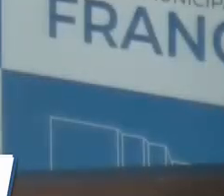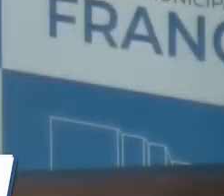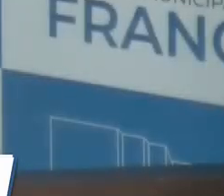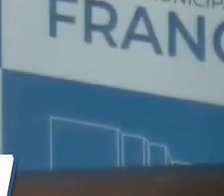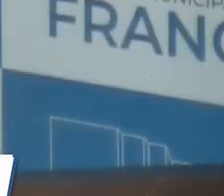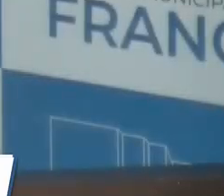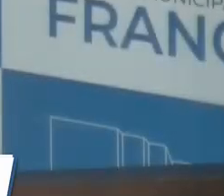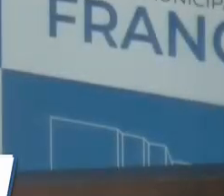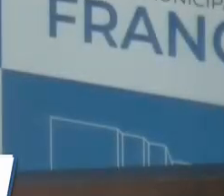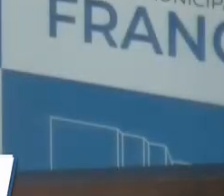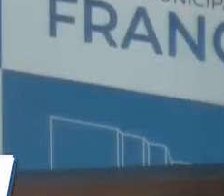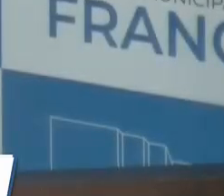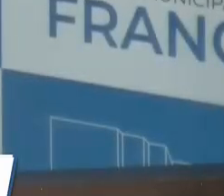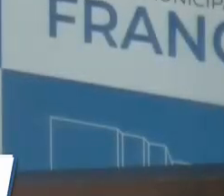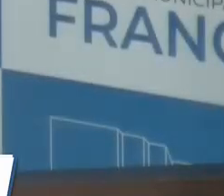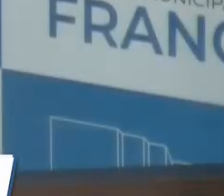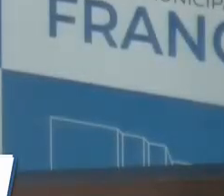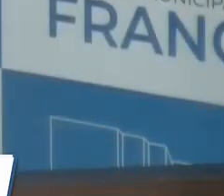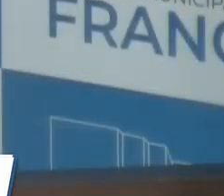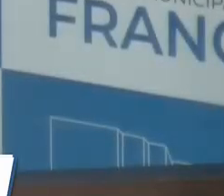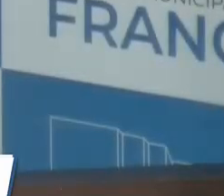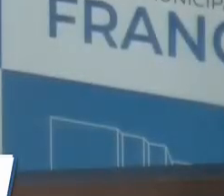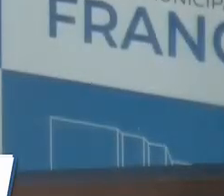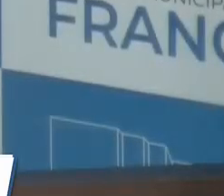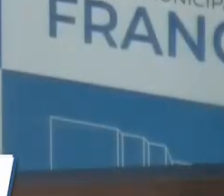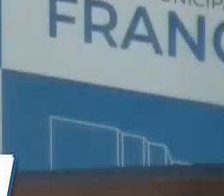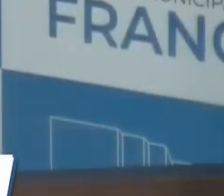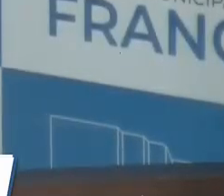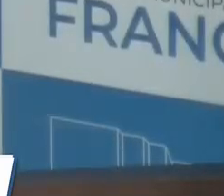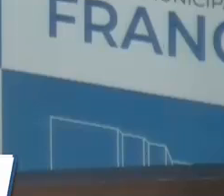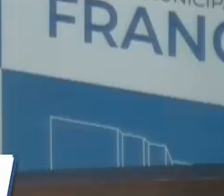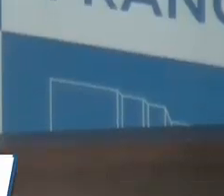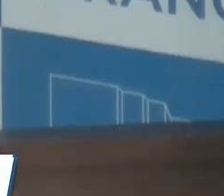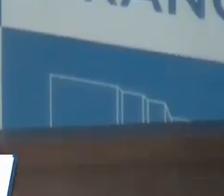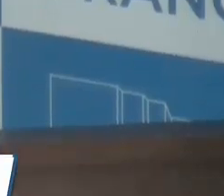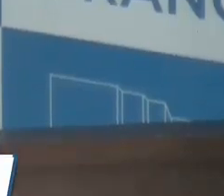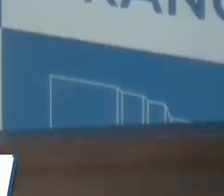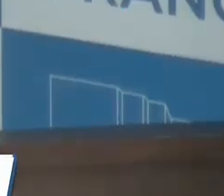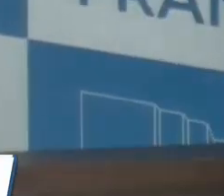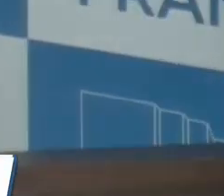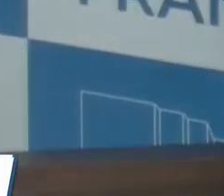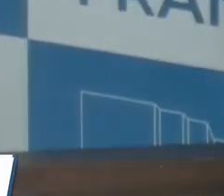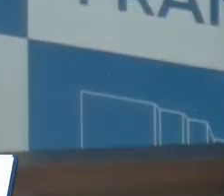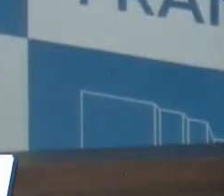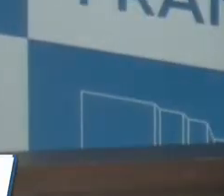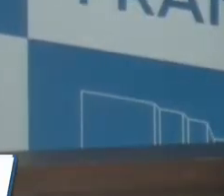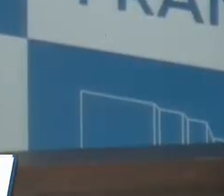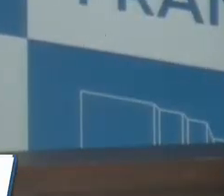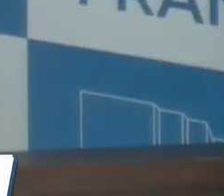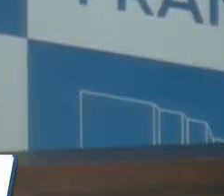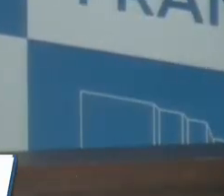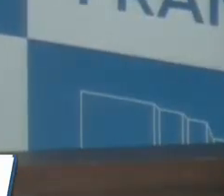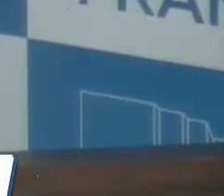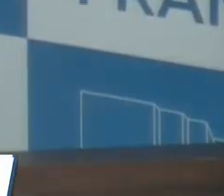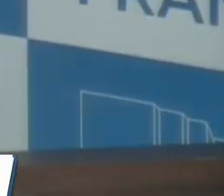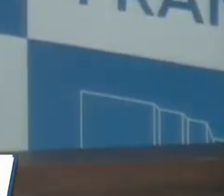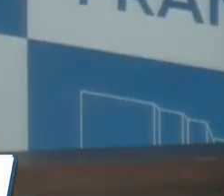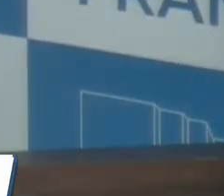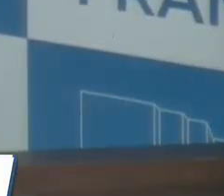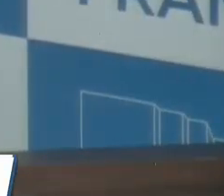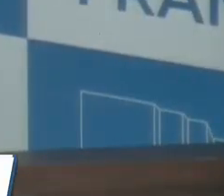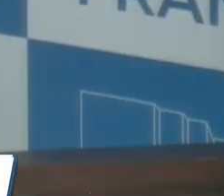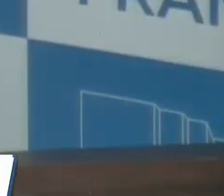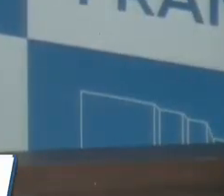pelos 61 anos da FETAMP. FETAMP, que é